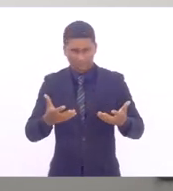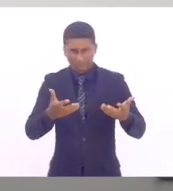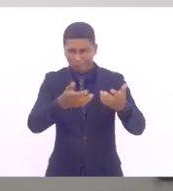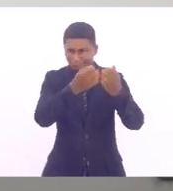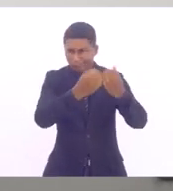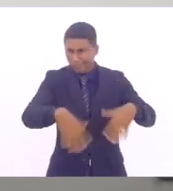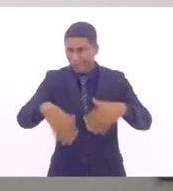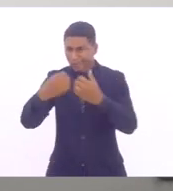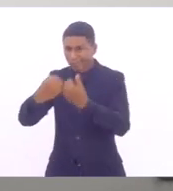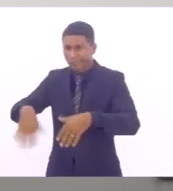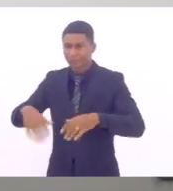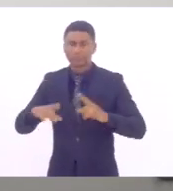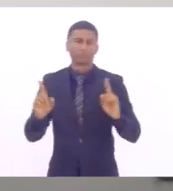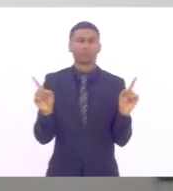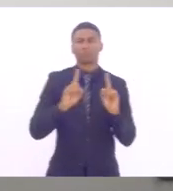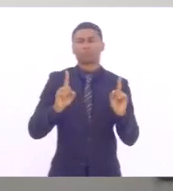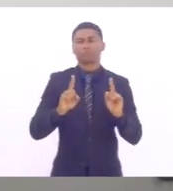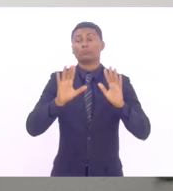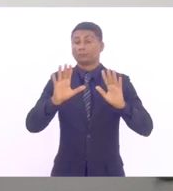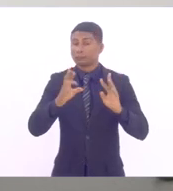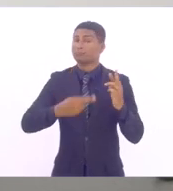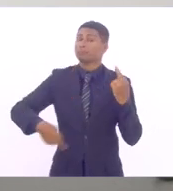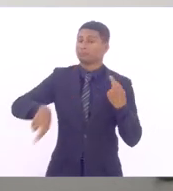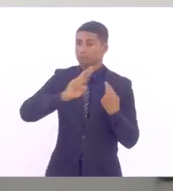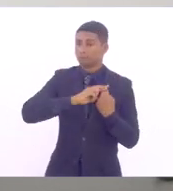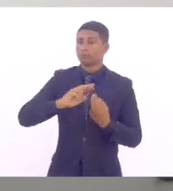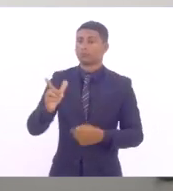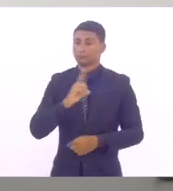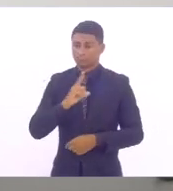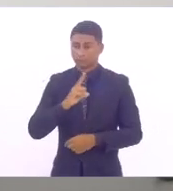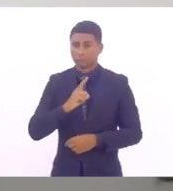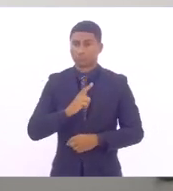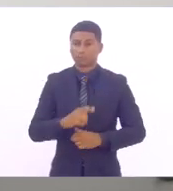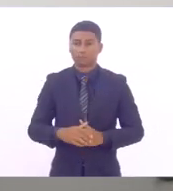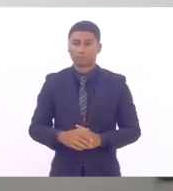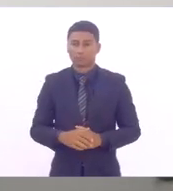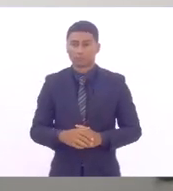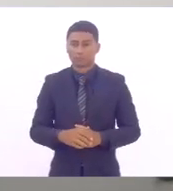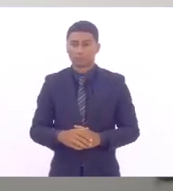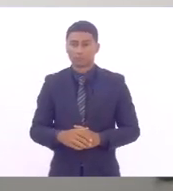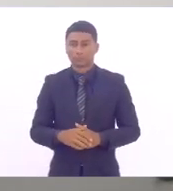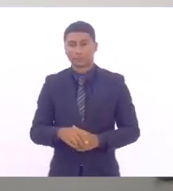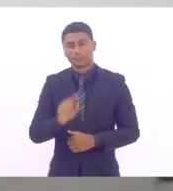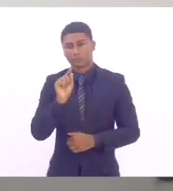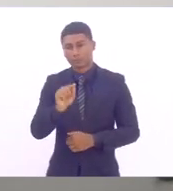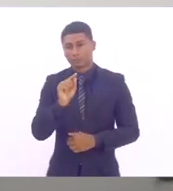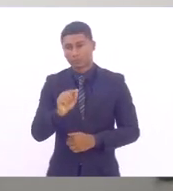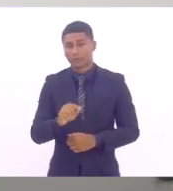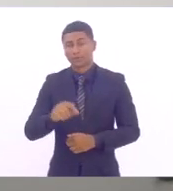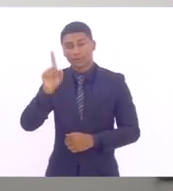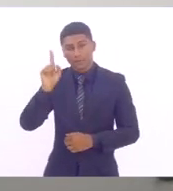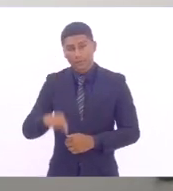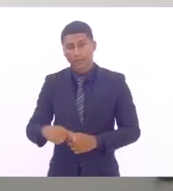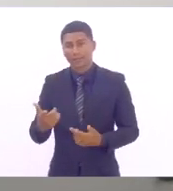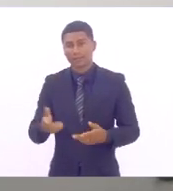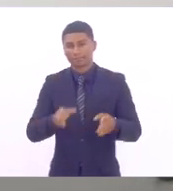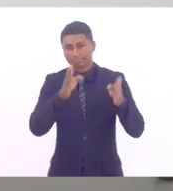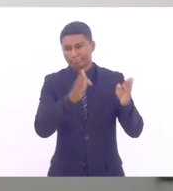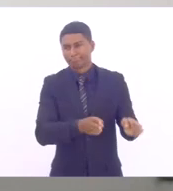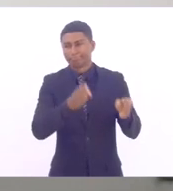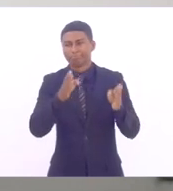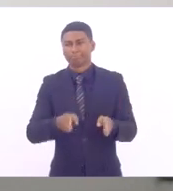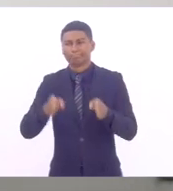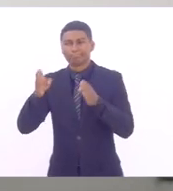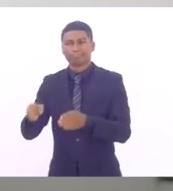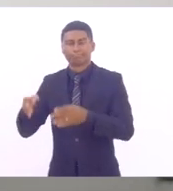evento, mas nós temos um papel, uma missão constitucional a cumprir. Uma delas, que é a garantia da ordem